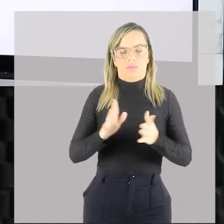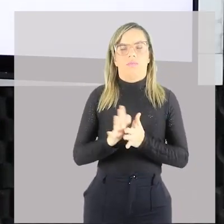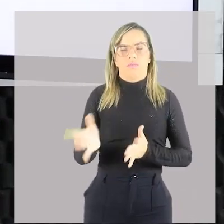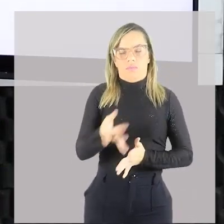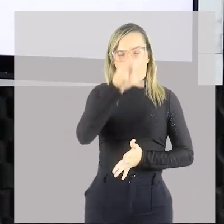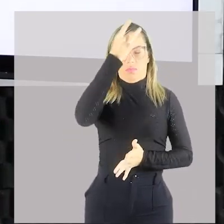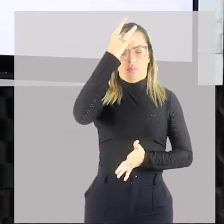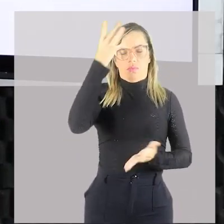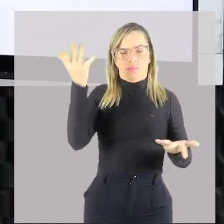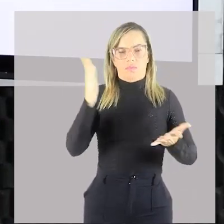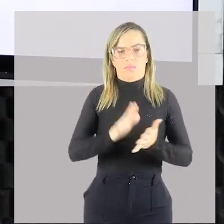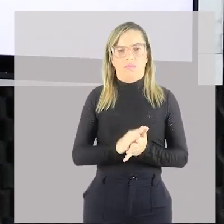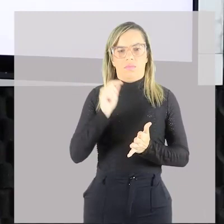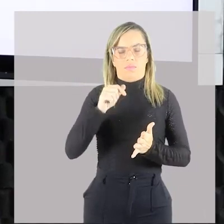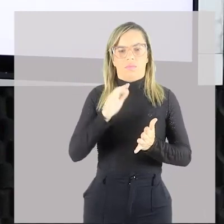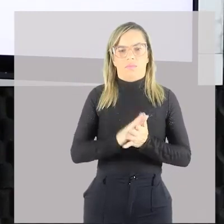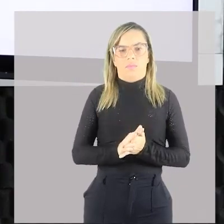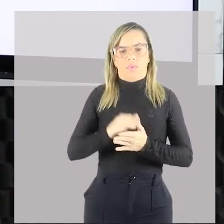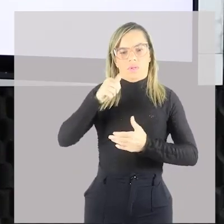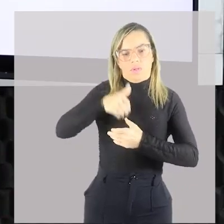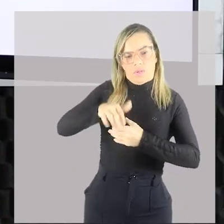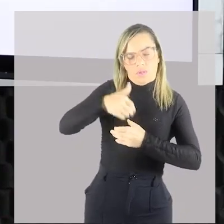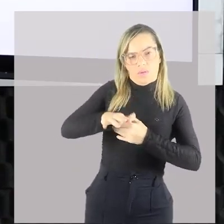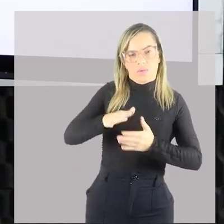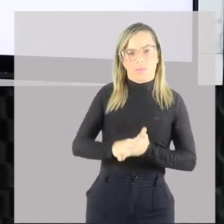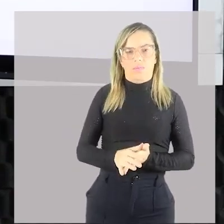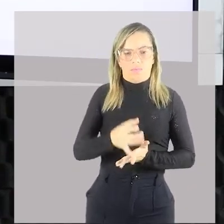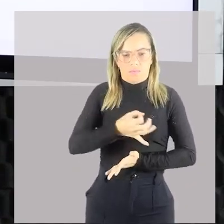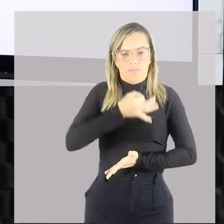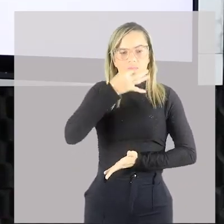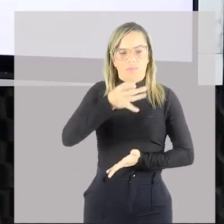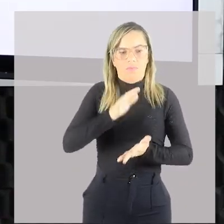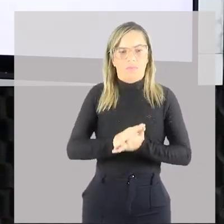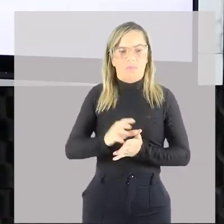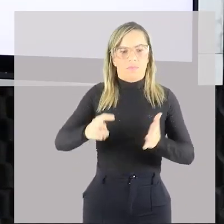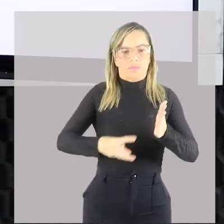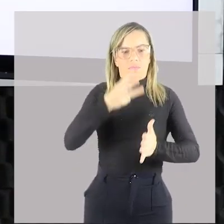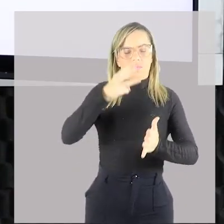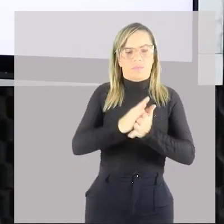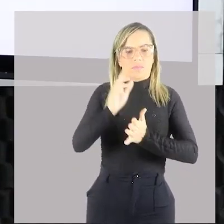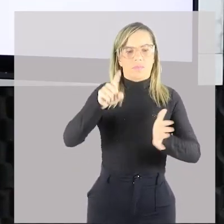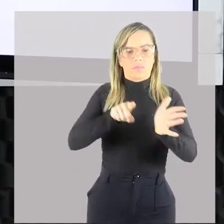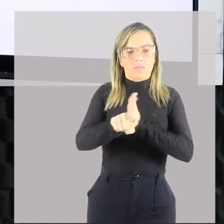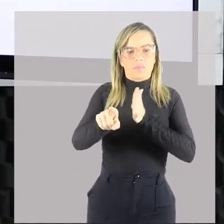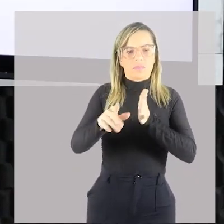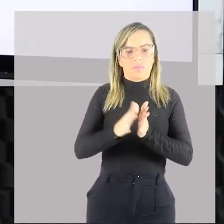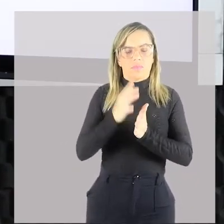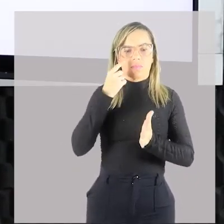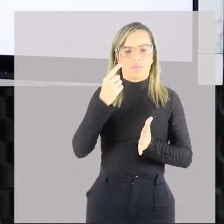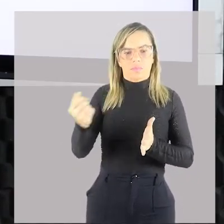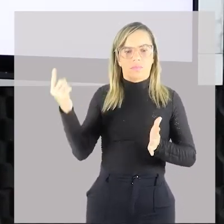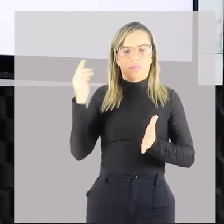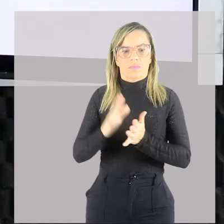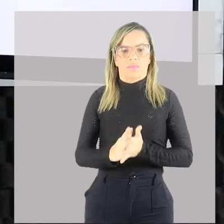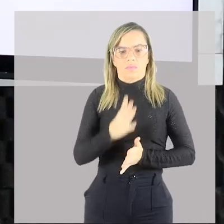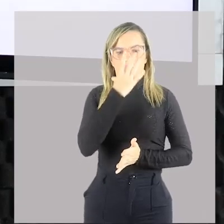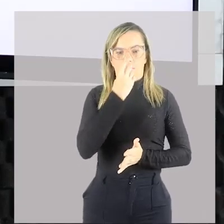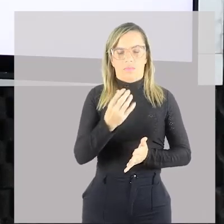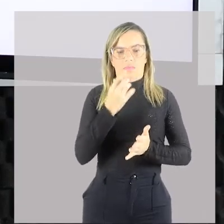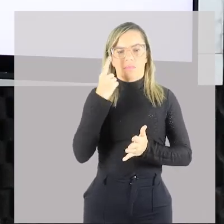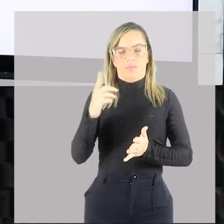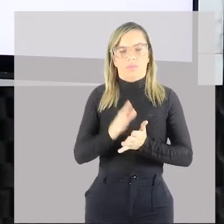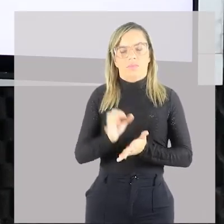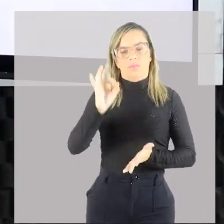para ti? Pegou o código? Pega a visão. Vamos lá. Terceira questão. Thomas Hobbes afirma: a